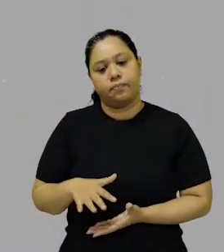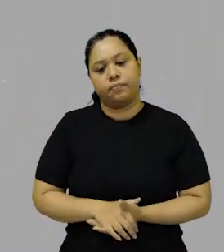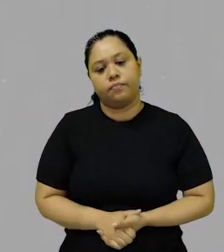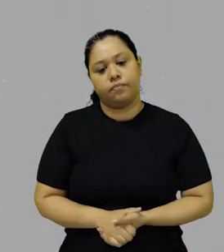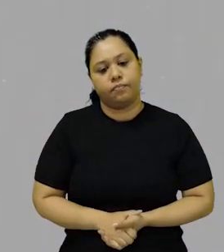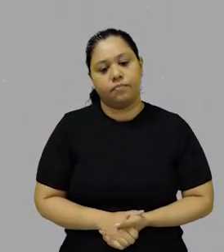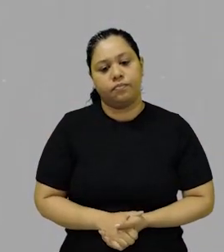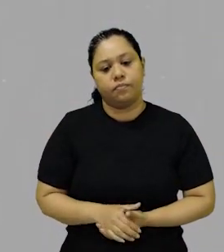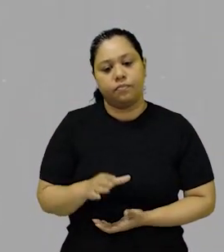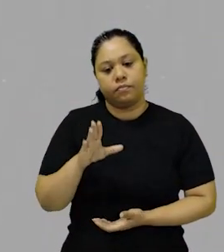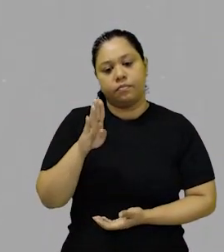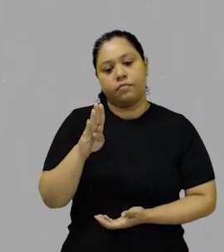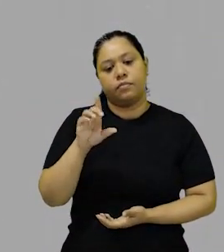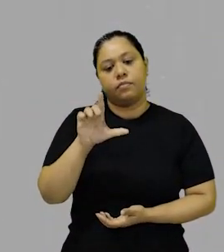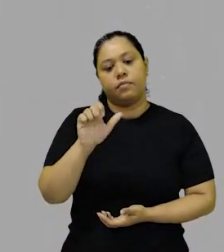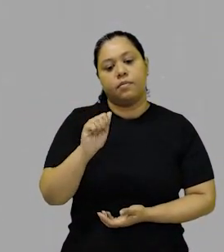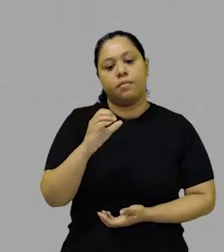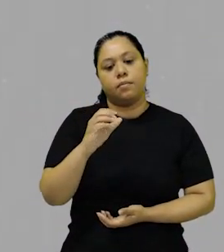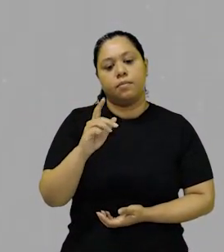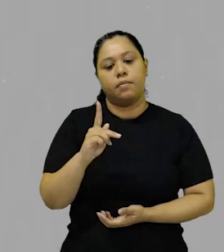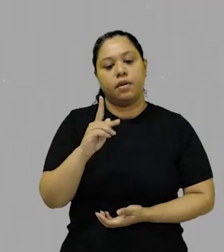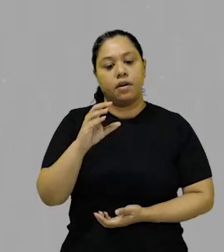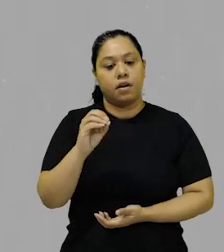O blackout e backup.